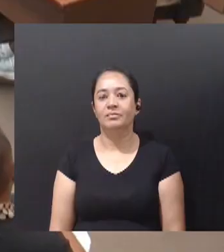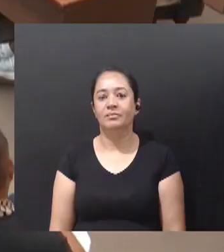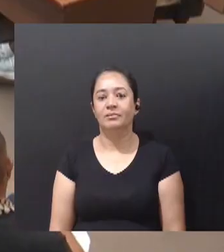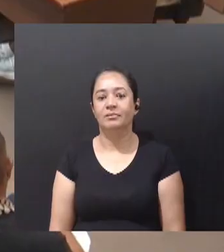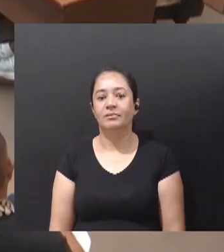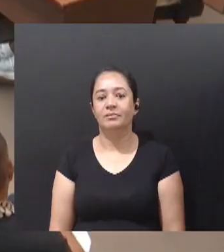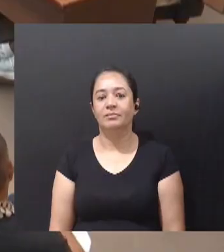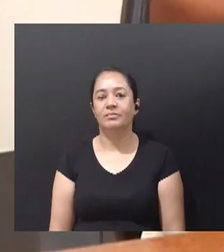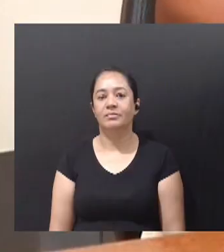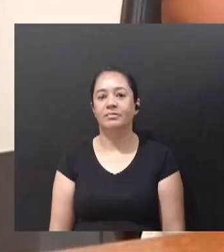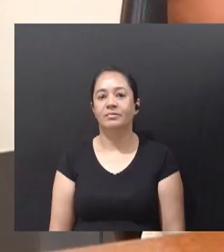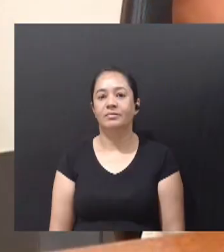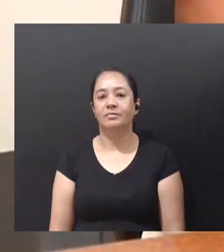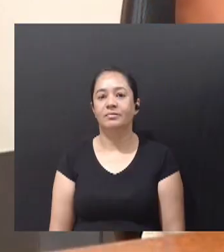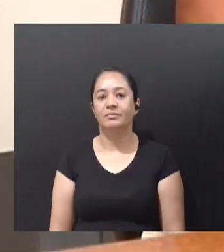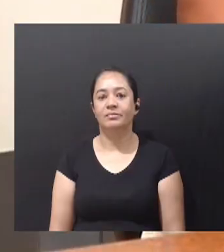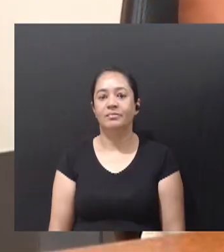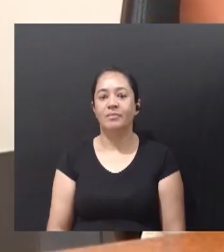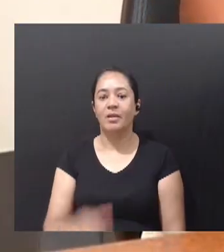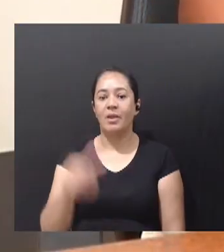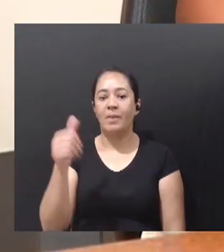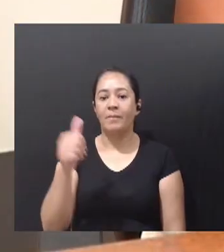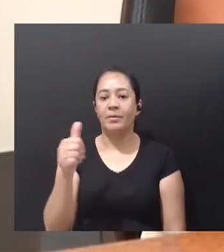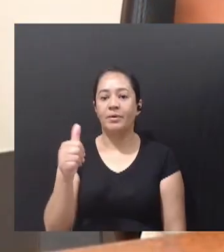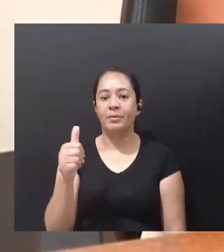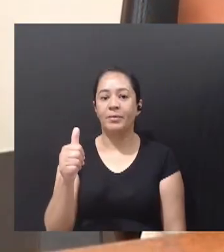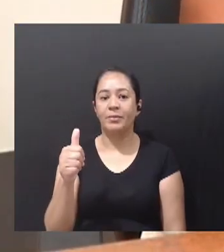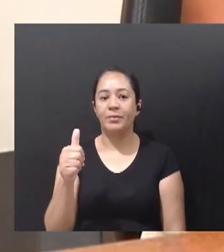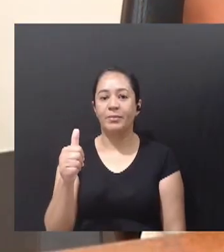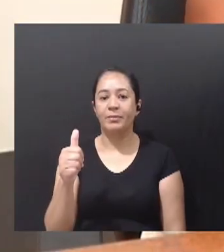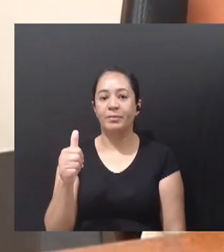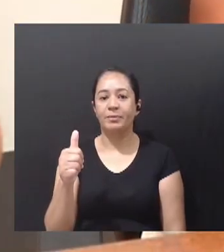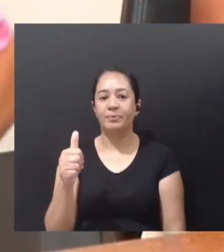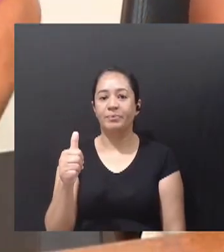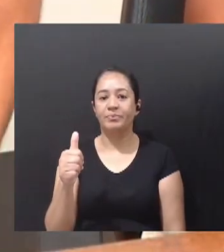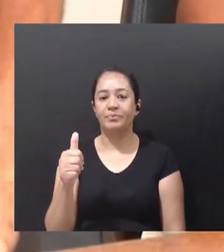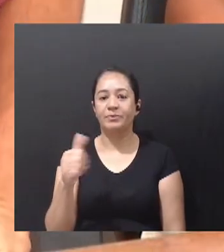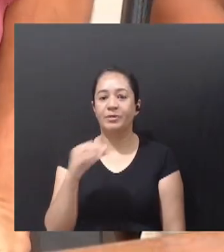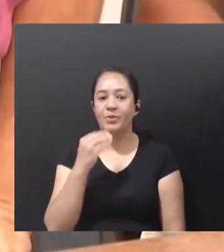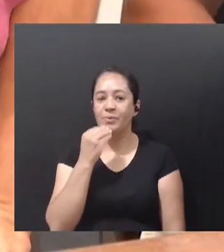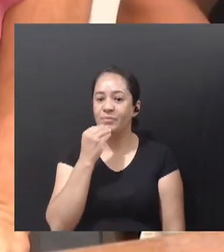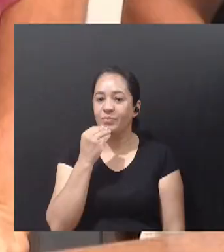Bom, primeiro, ainda bem que eu tenho a oportunidade de fazer essa fala.